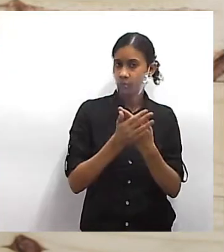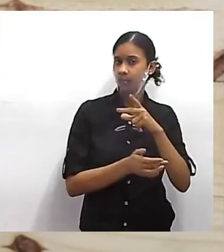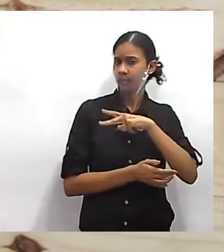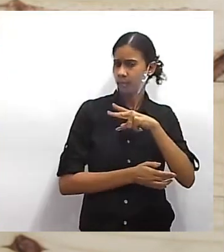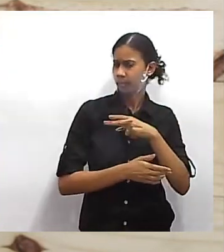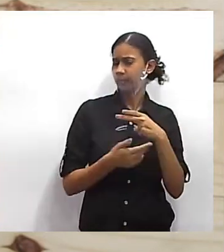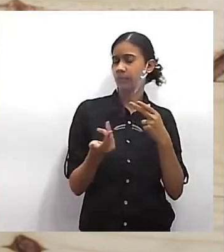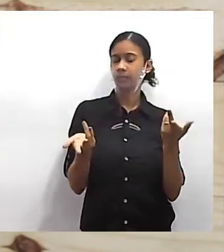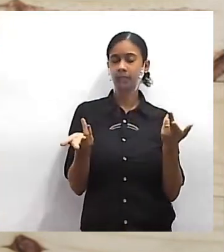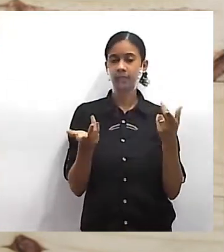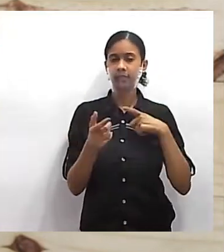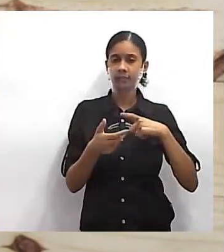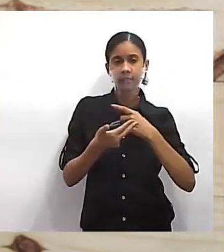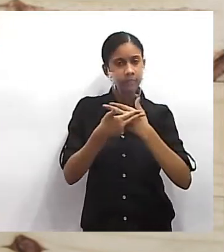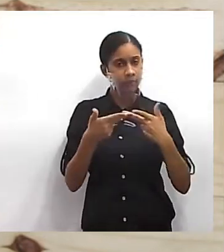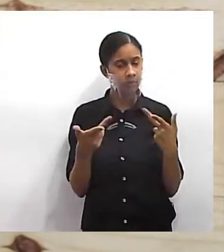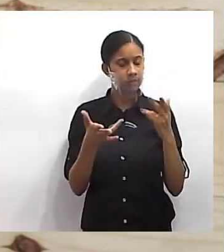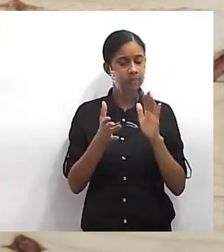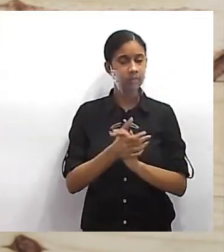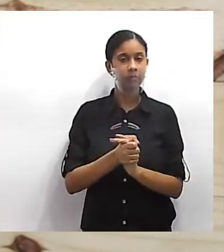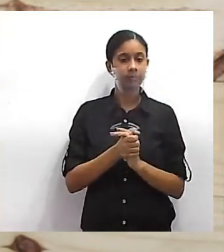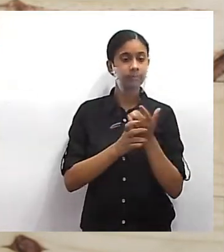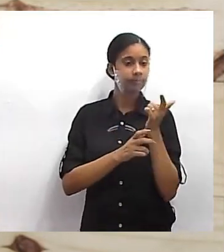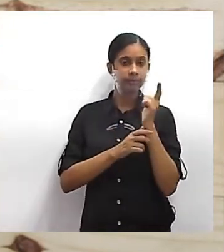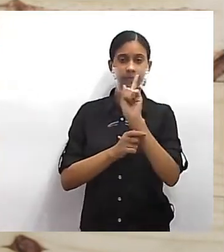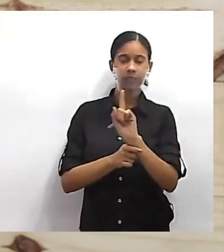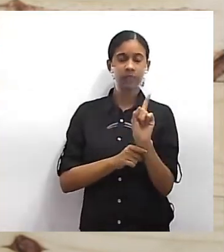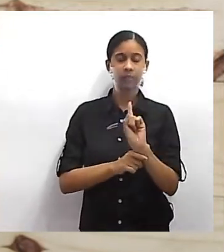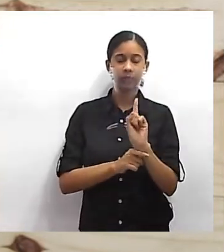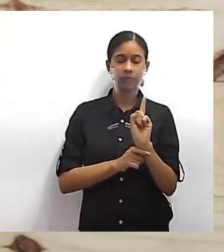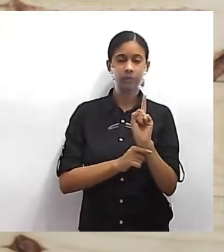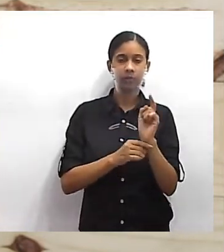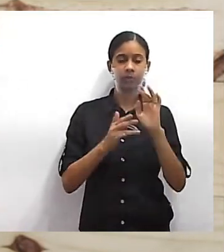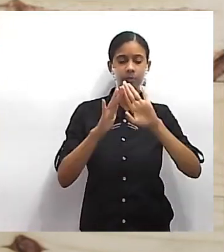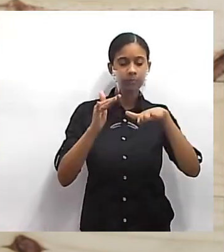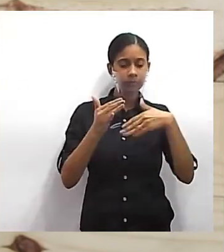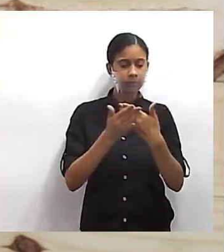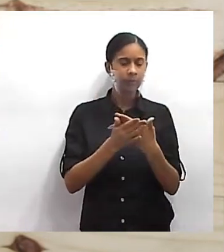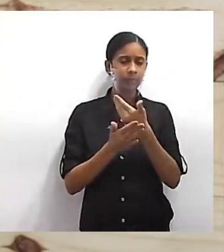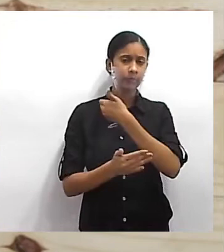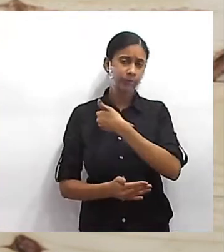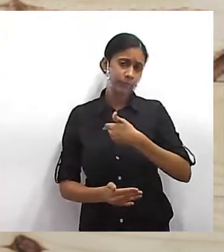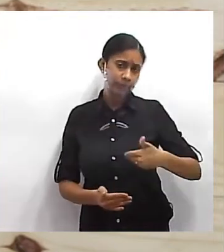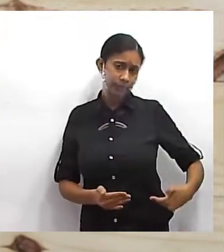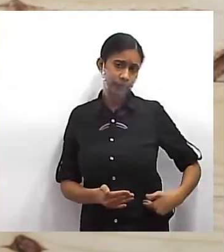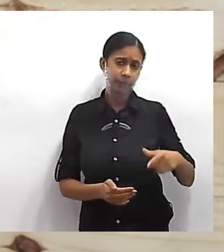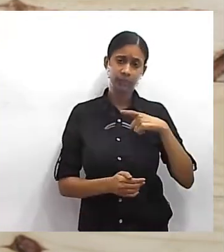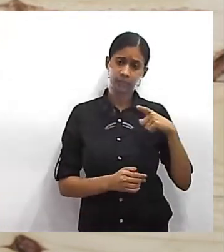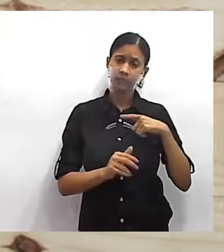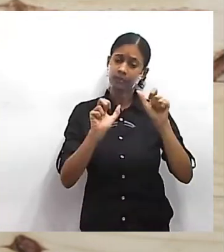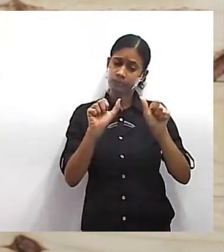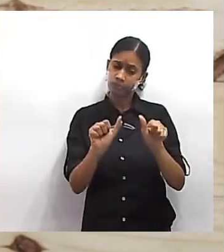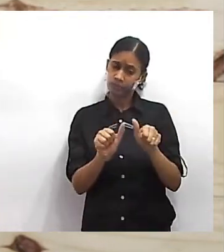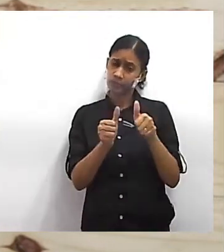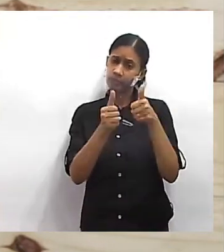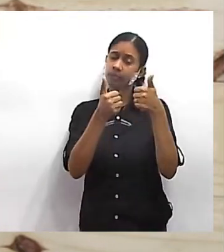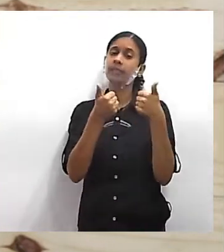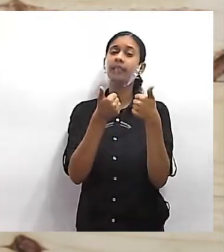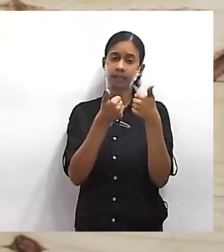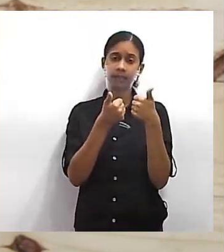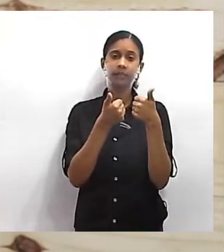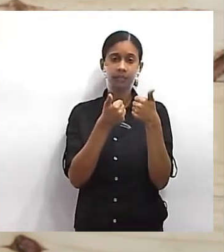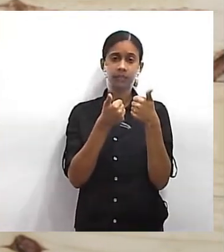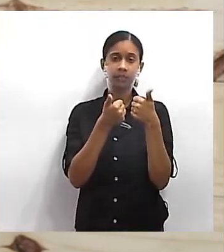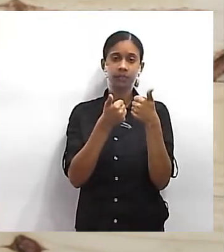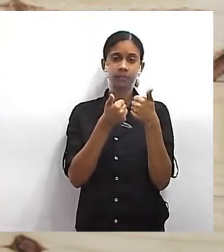tem coisas que, por exemplo, ele de repente não encontra numa escola pública que ele frequenta, ele vai ter mais condições,